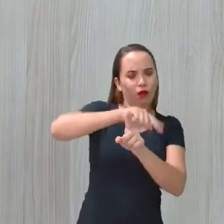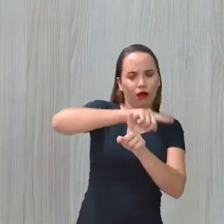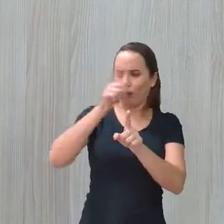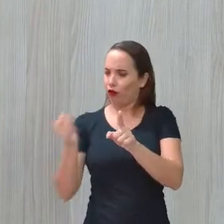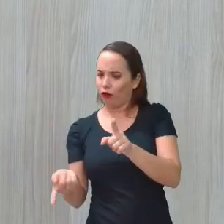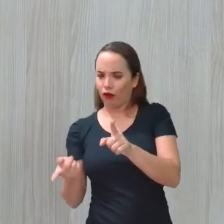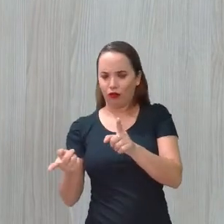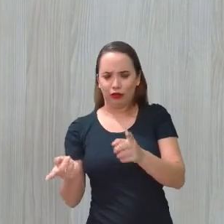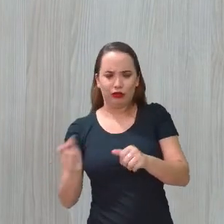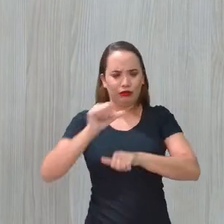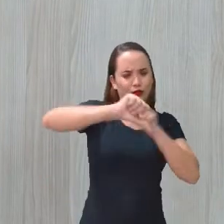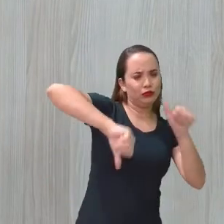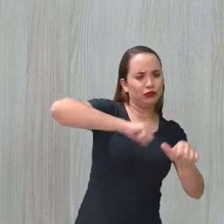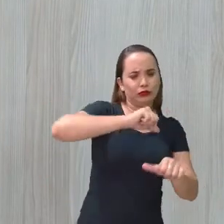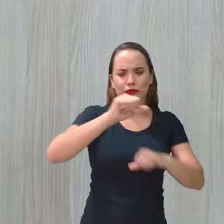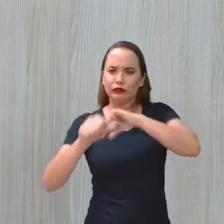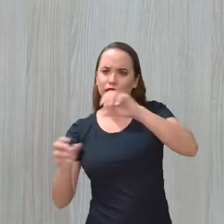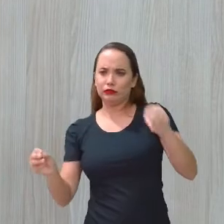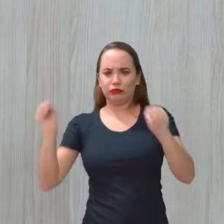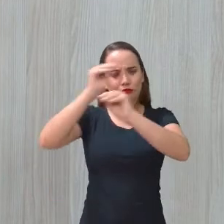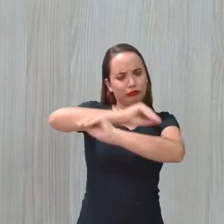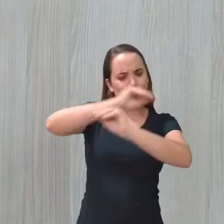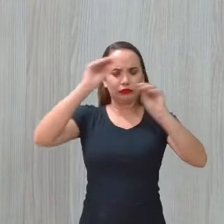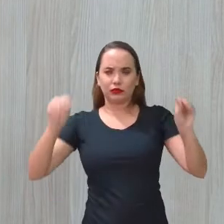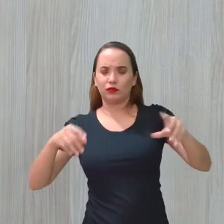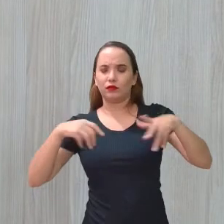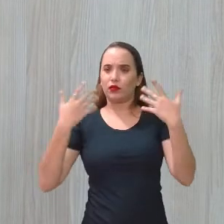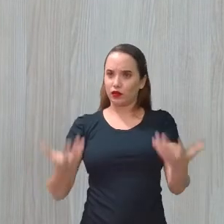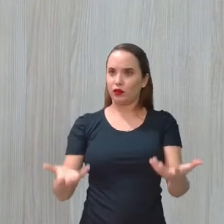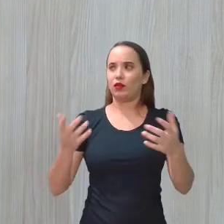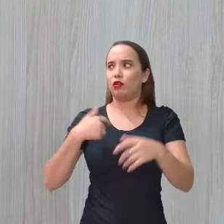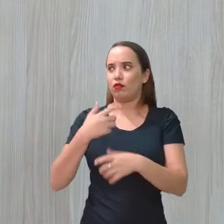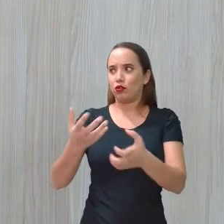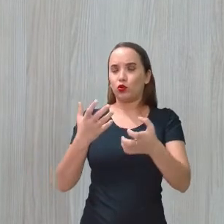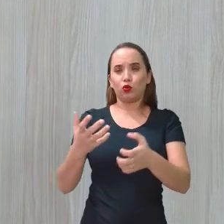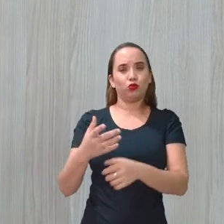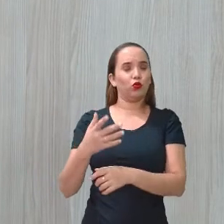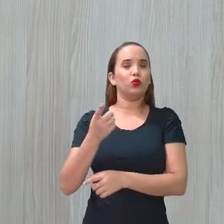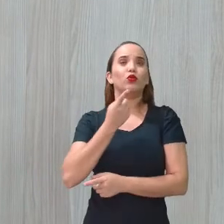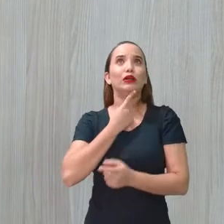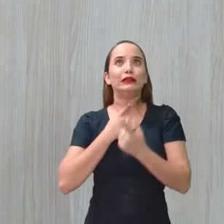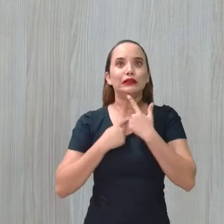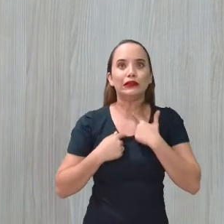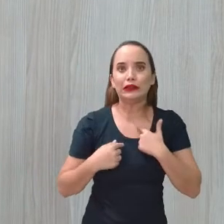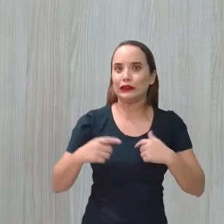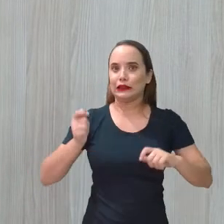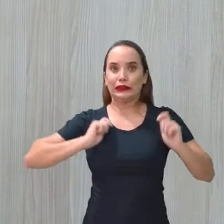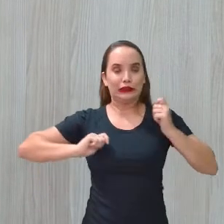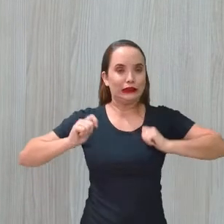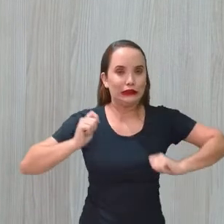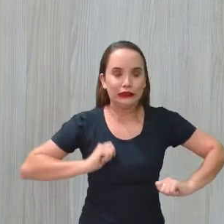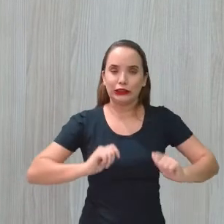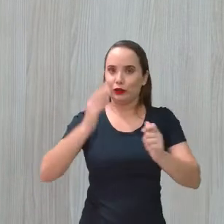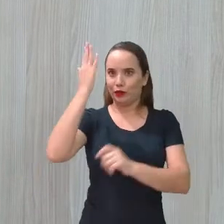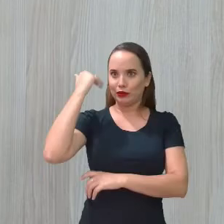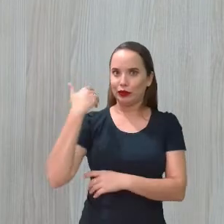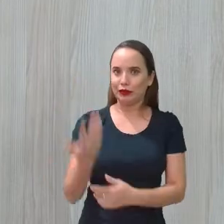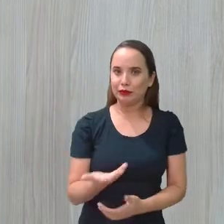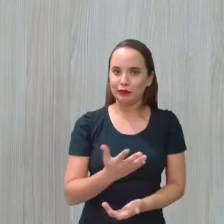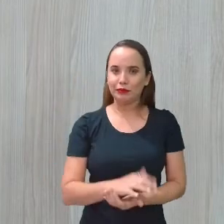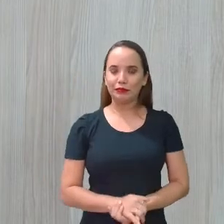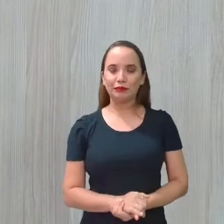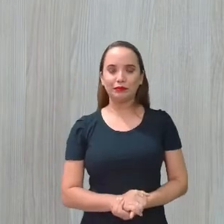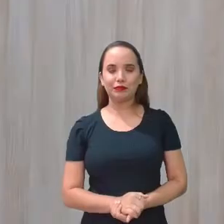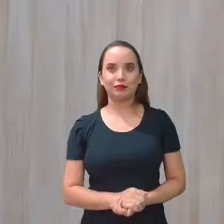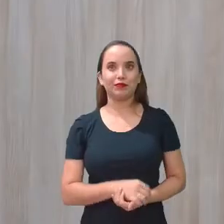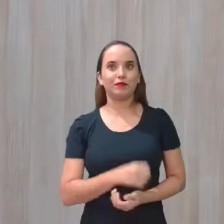lá. Então, eu tô doida para saber quais são aí essas suas técnicas, viu? Vamos lá.